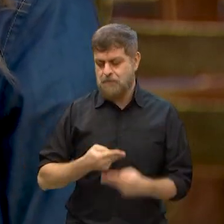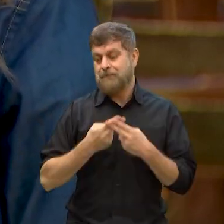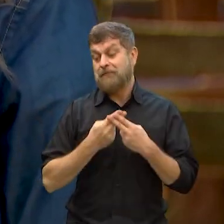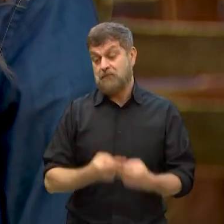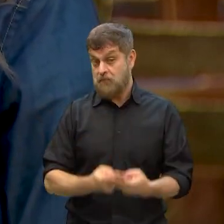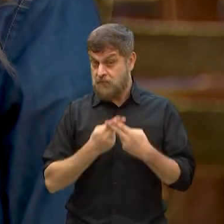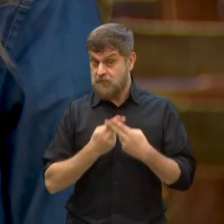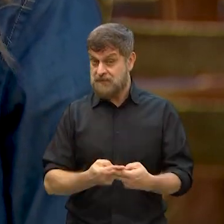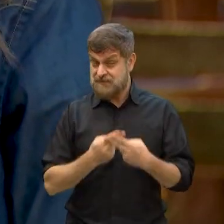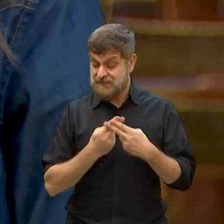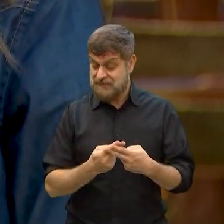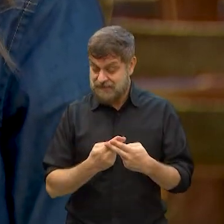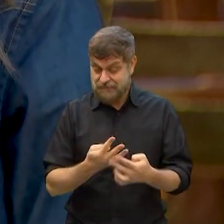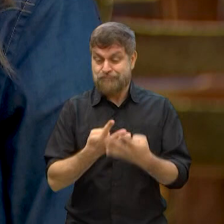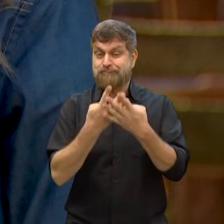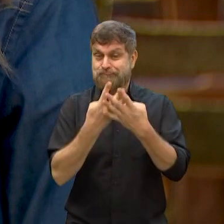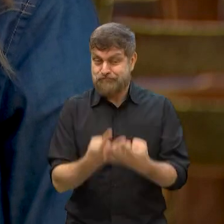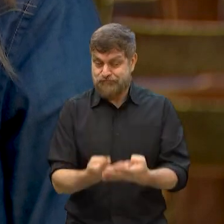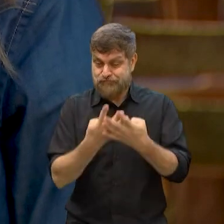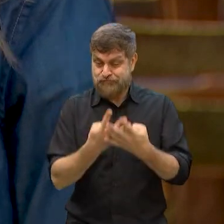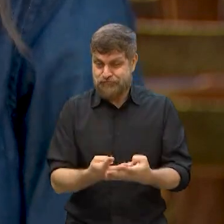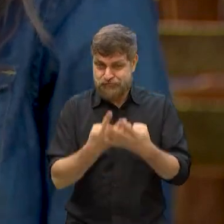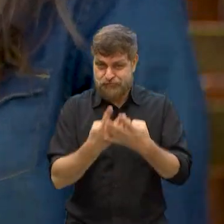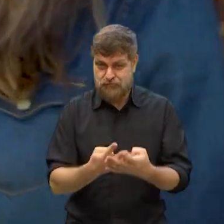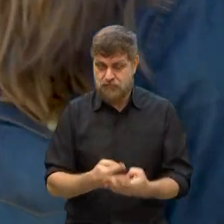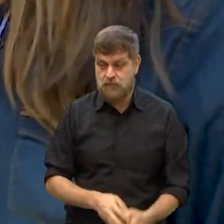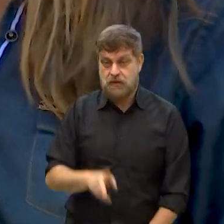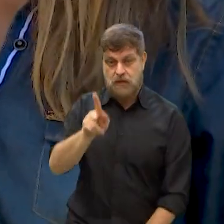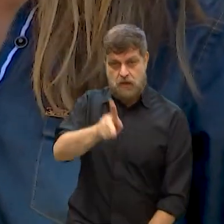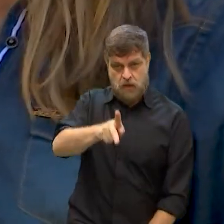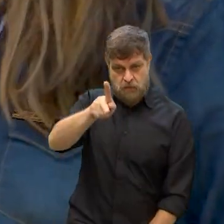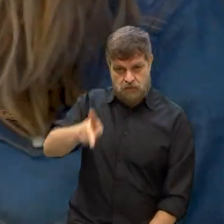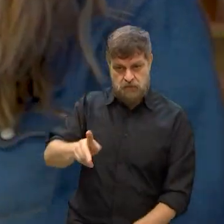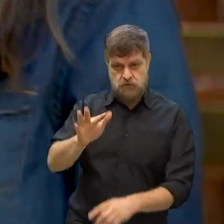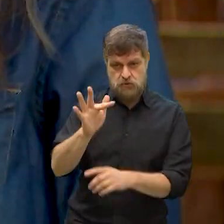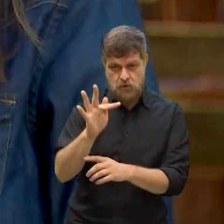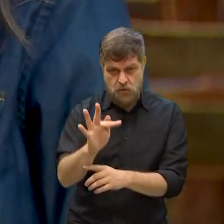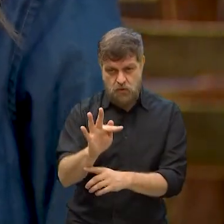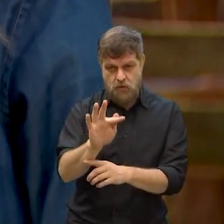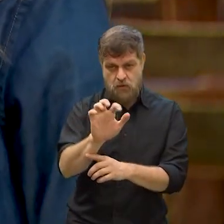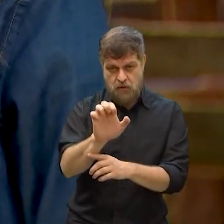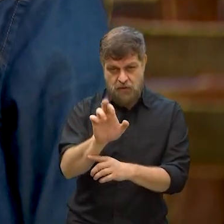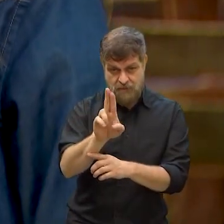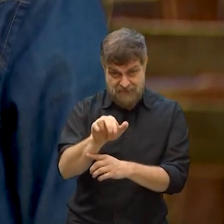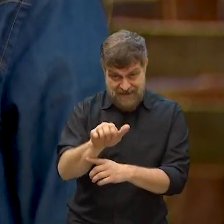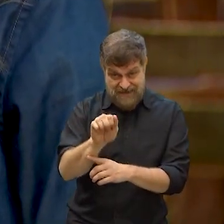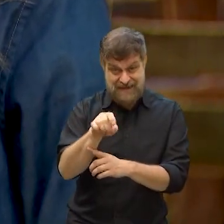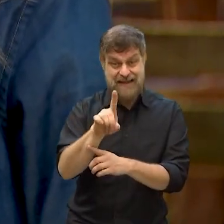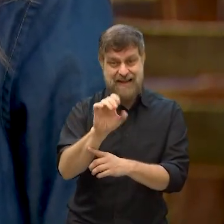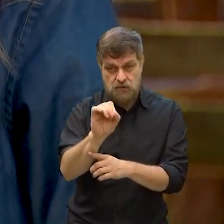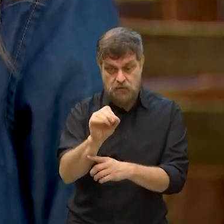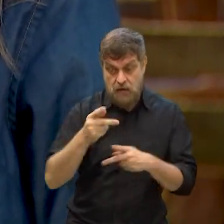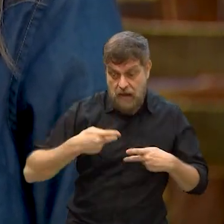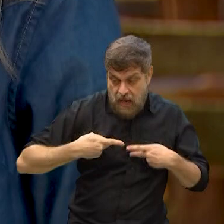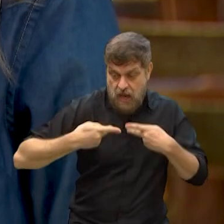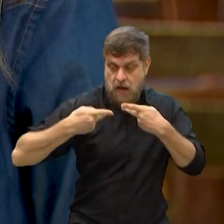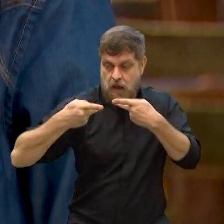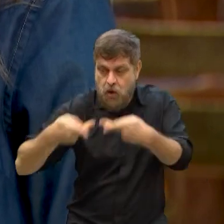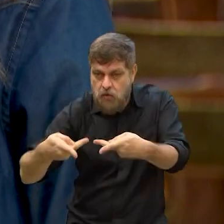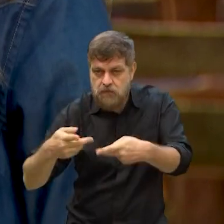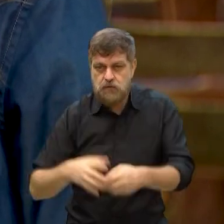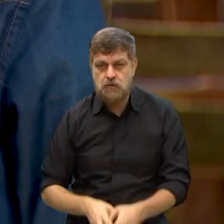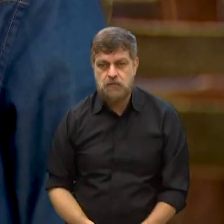não. Com muita paciência. Com muita paciência. E com esse professor, que é o Fernando Rolim, ele me